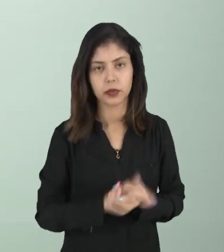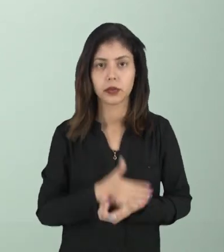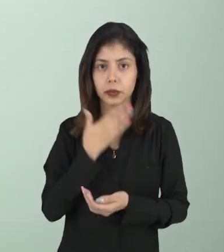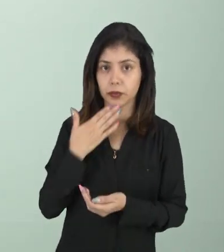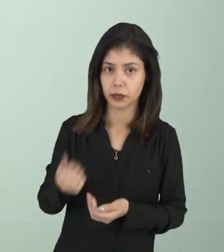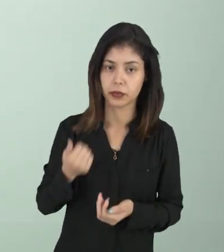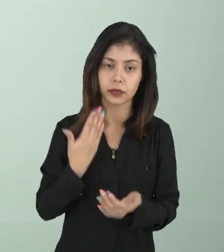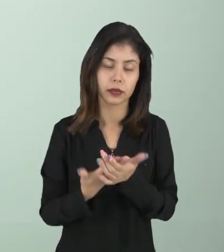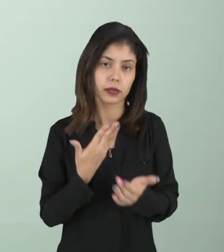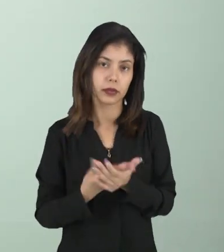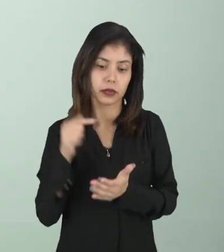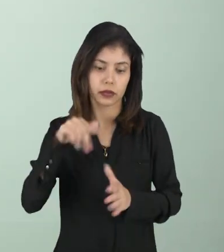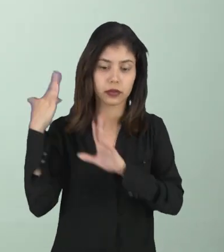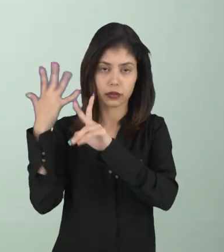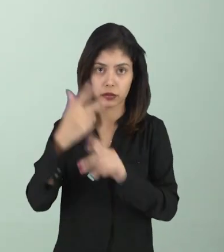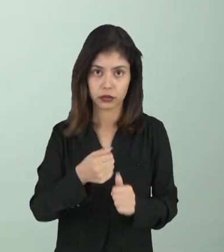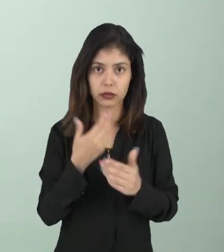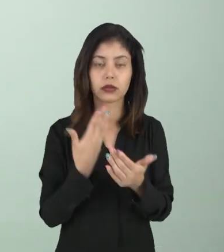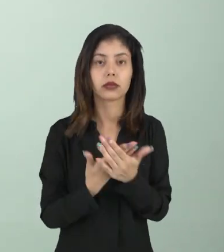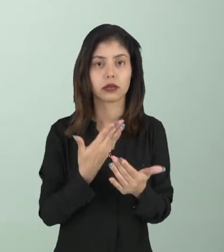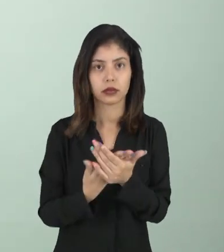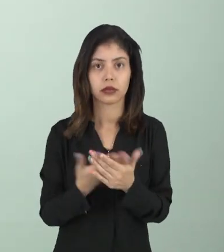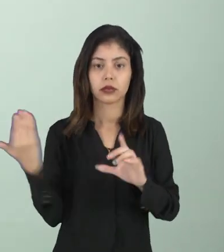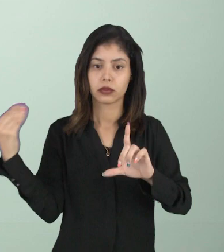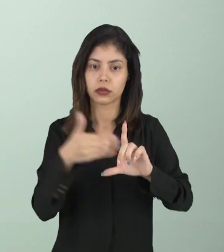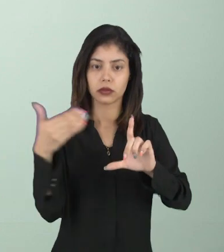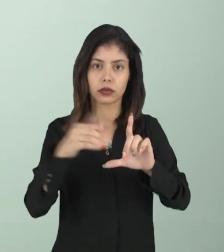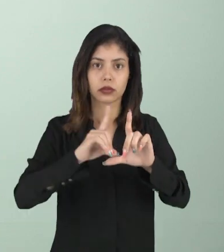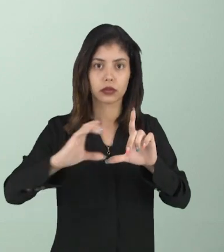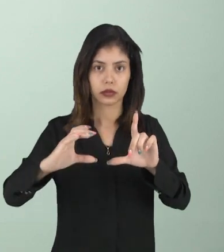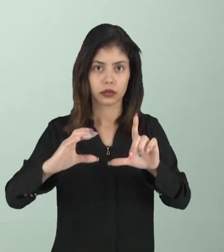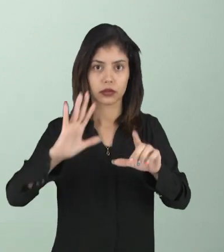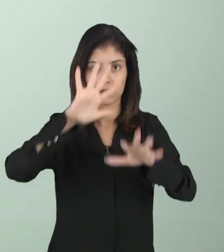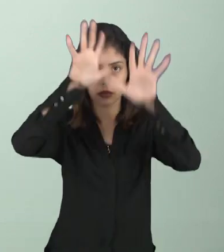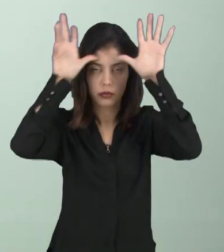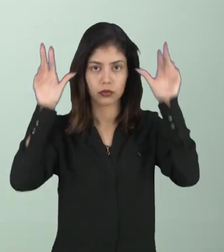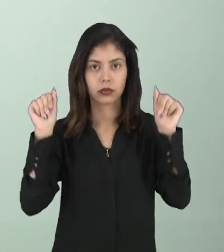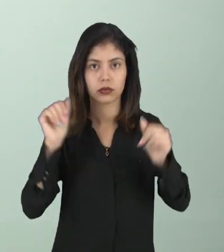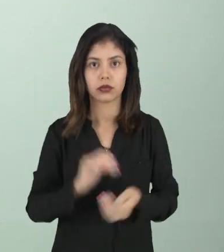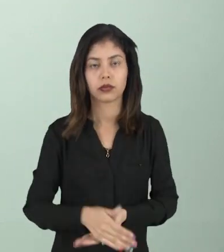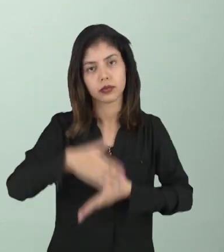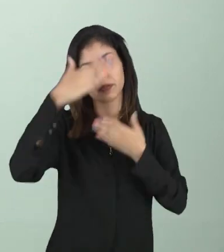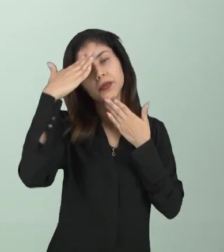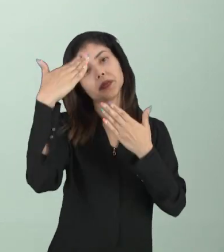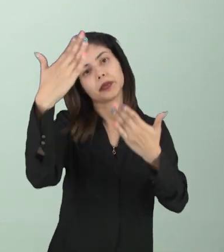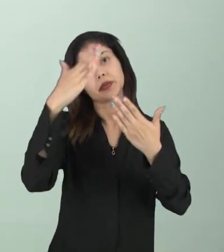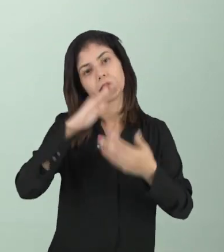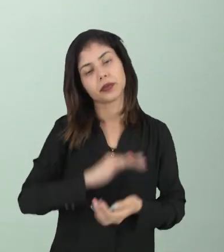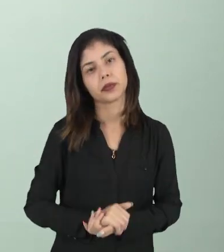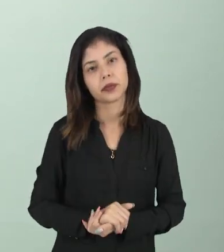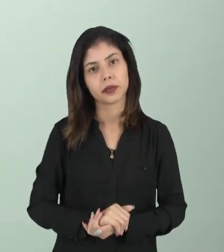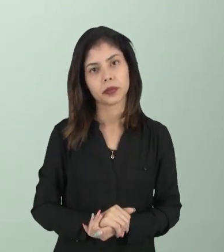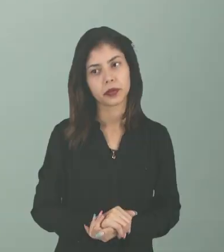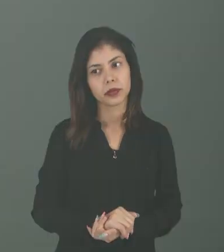essa aula. Para rever essa aula novamente, acessem o portal Eduque Acre. Obrigada!